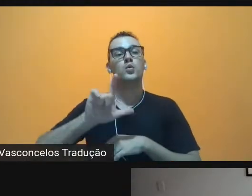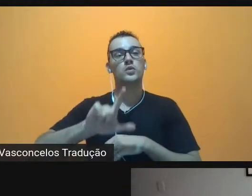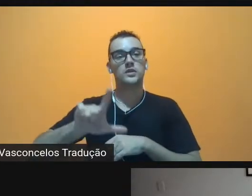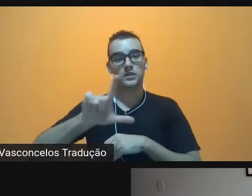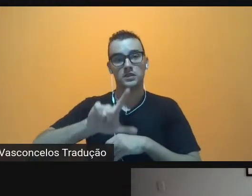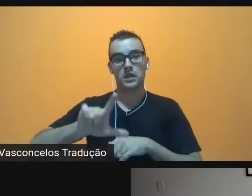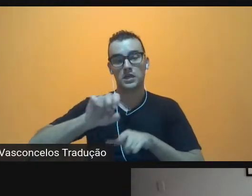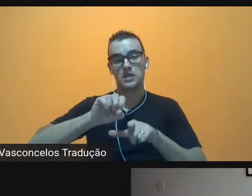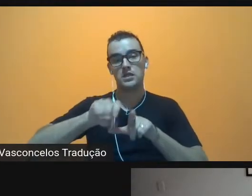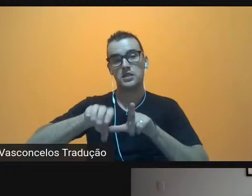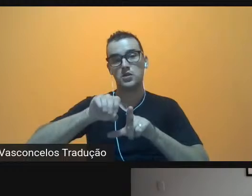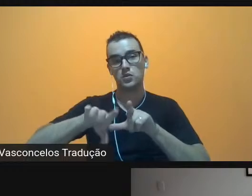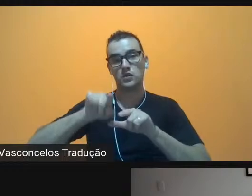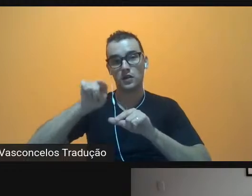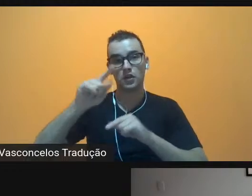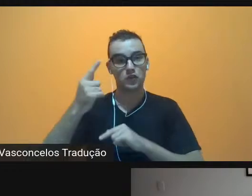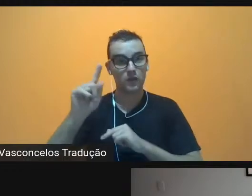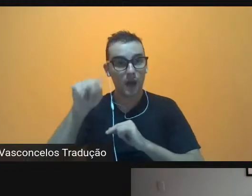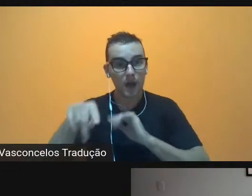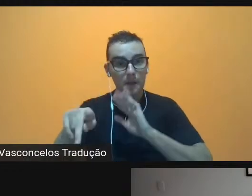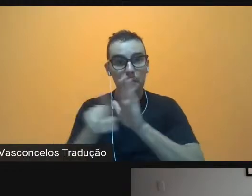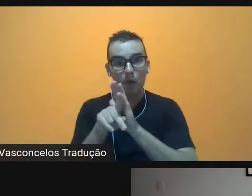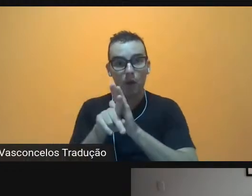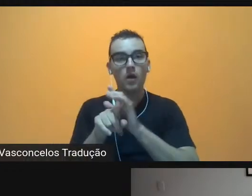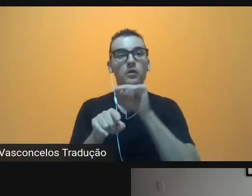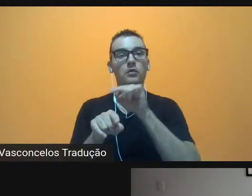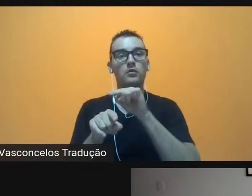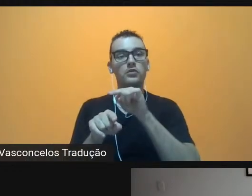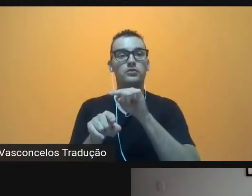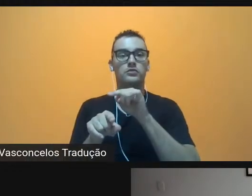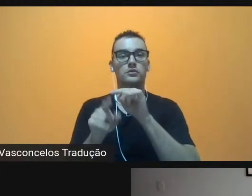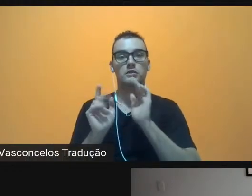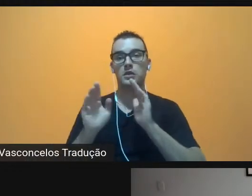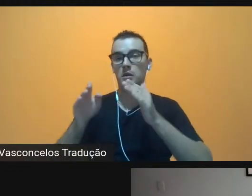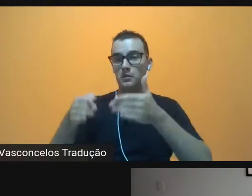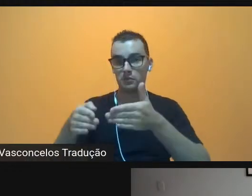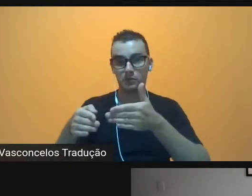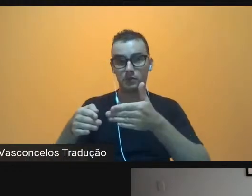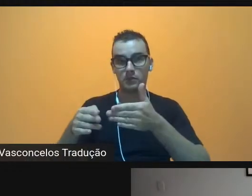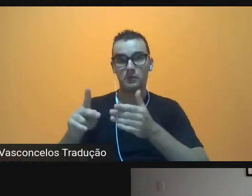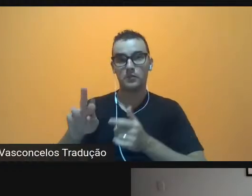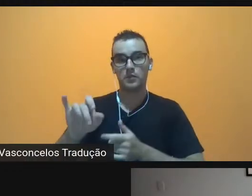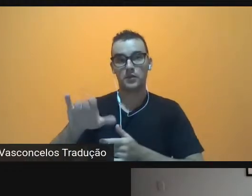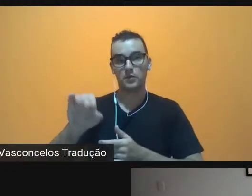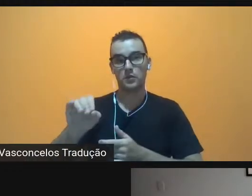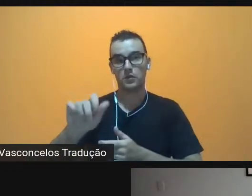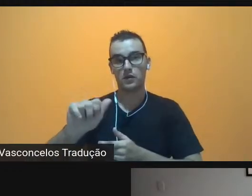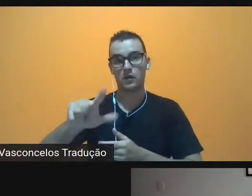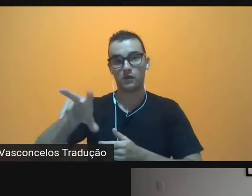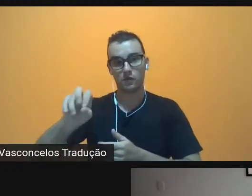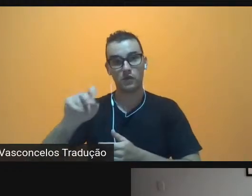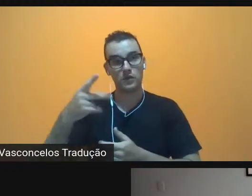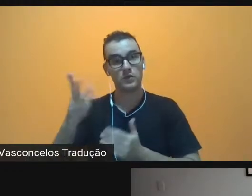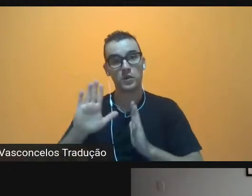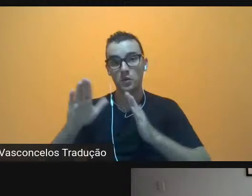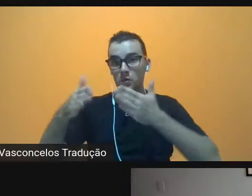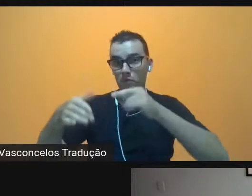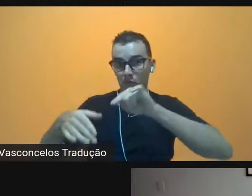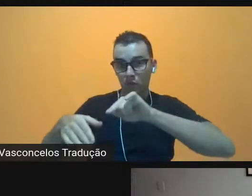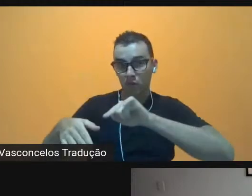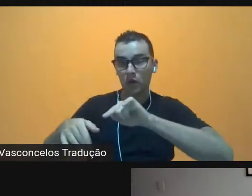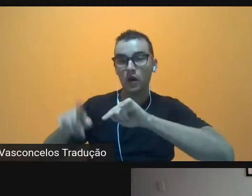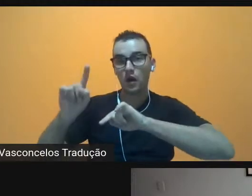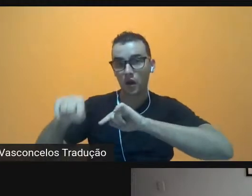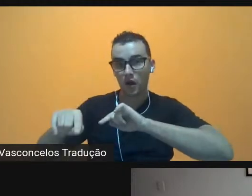seu público-alvo, só para a gente poder ir retomando e o nosso público ir entendendo, esse foi o seu público. Então,